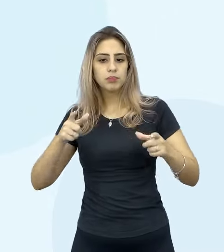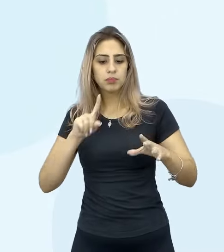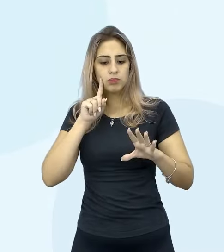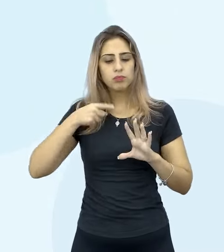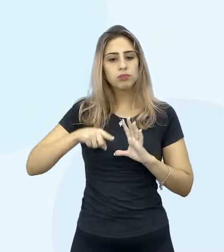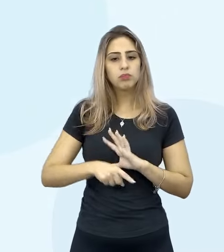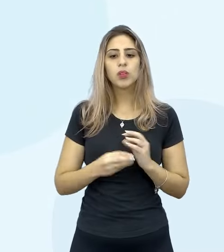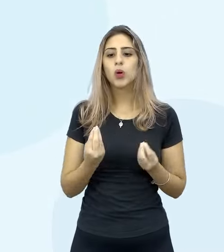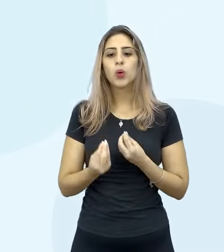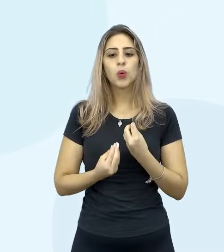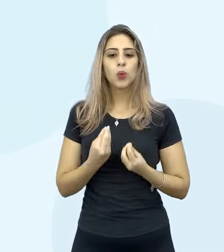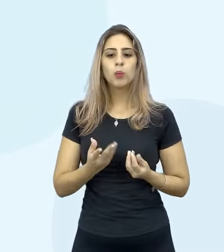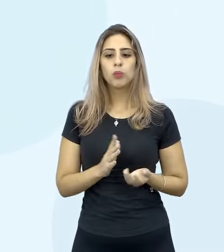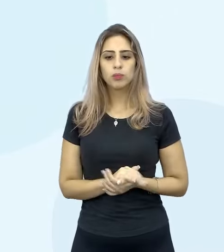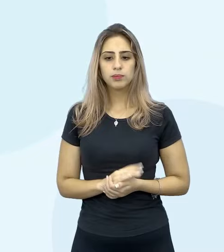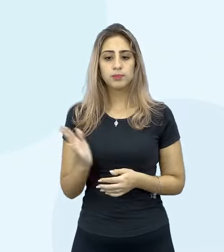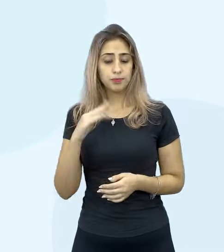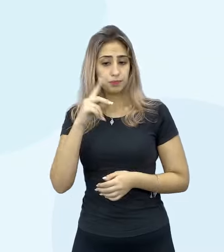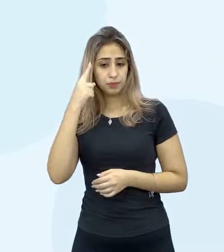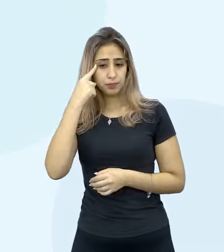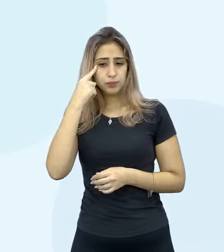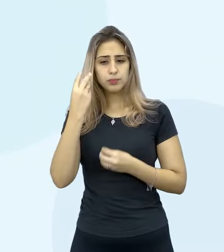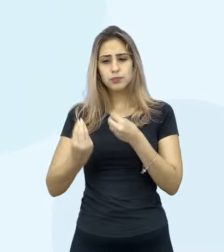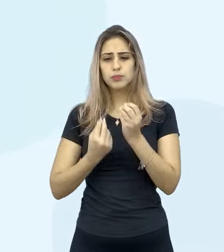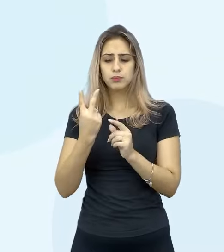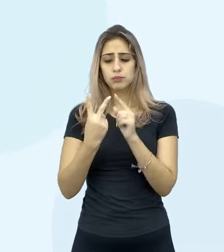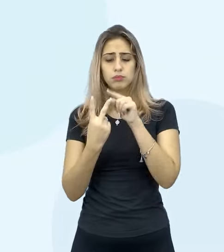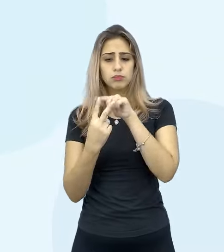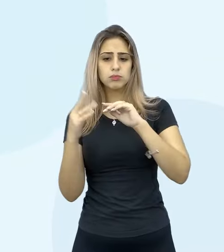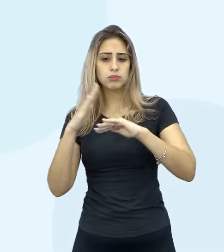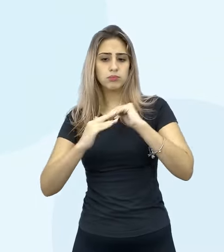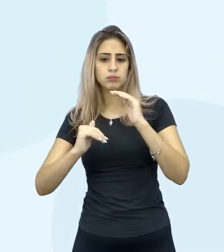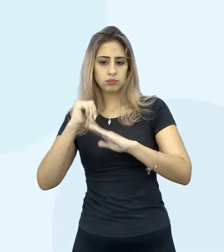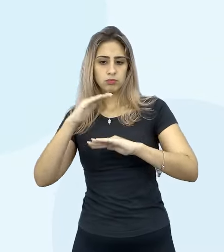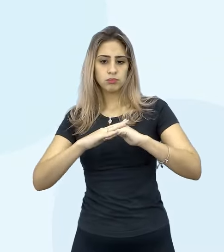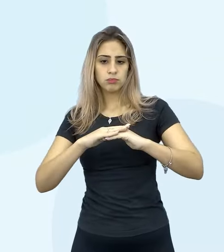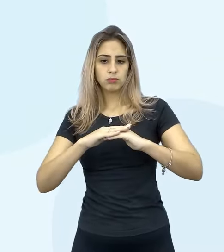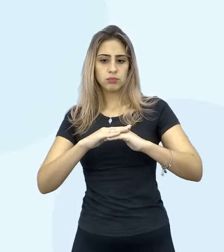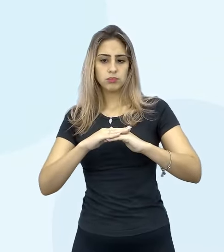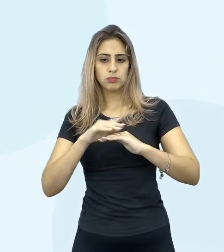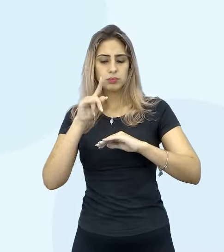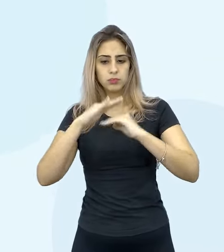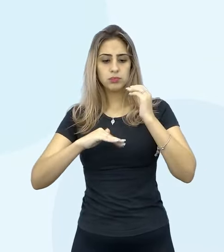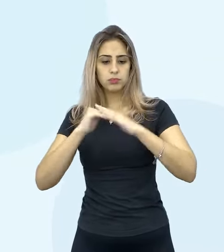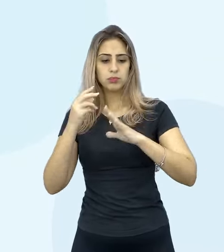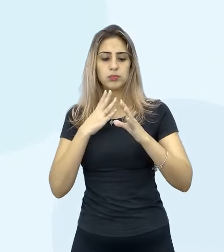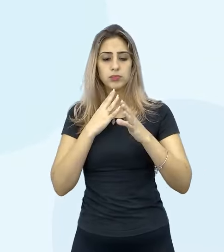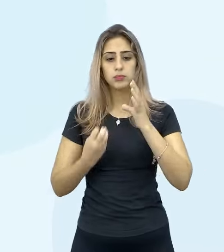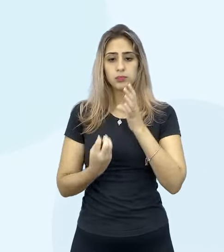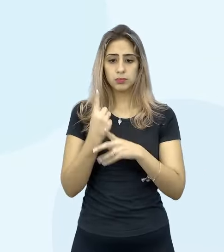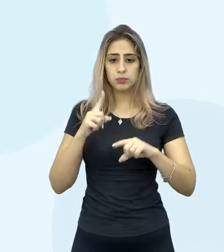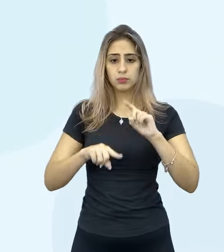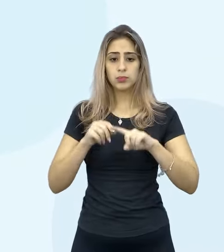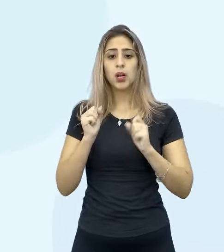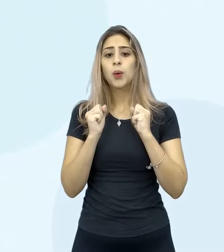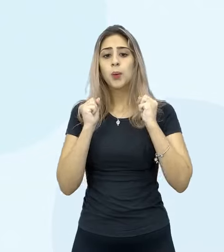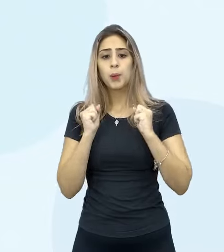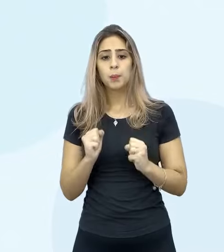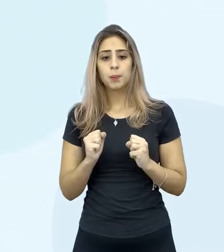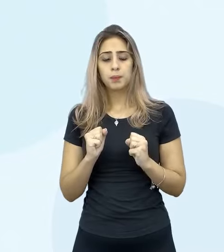e aprofundadas. Então, vamos pensar como é que essas duas habilidades aí, né, as habilidades que aparecem no material